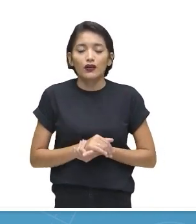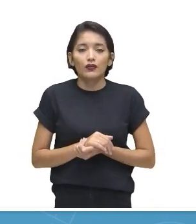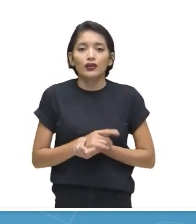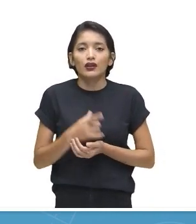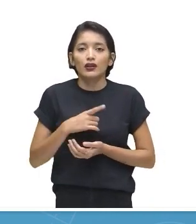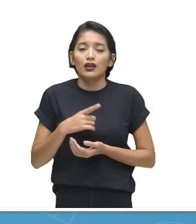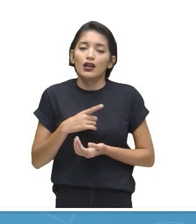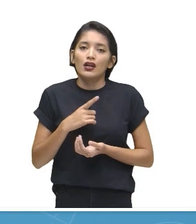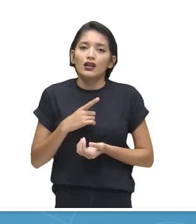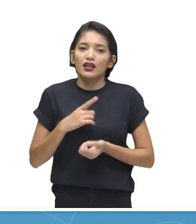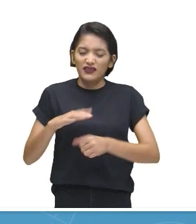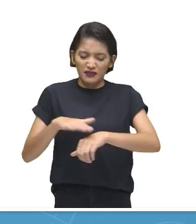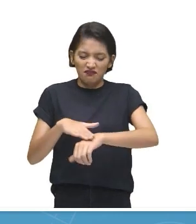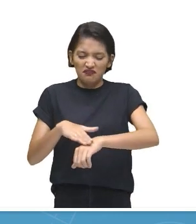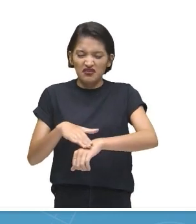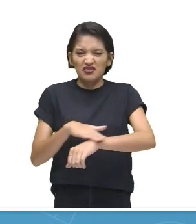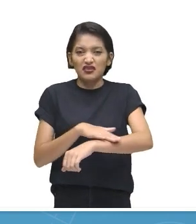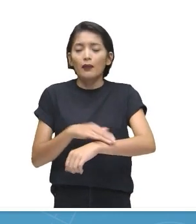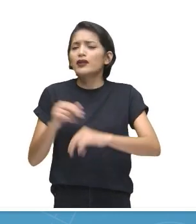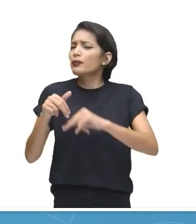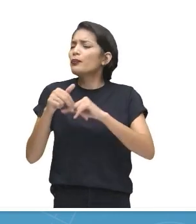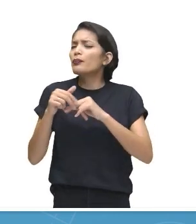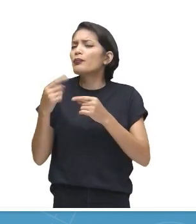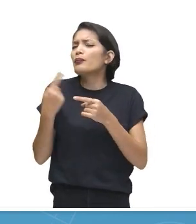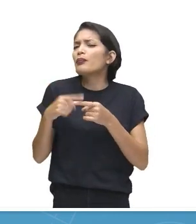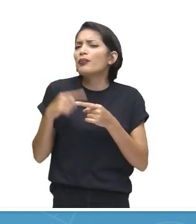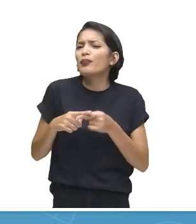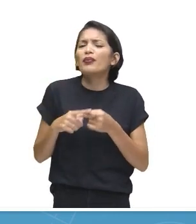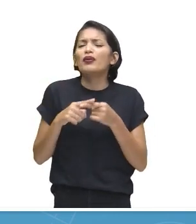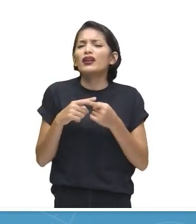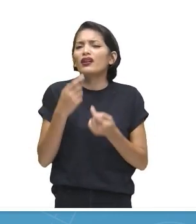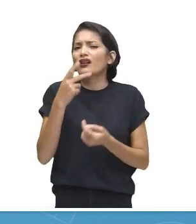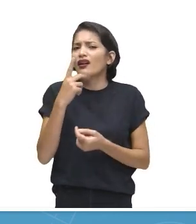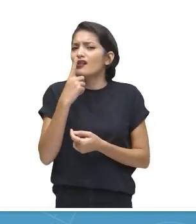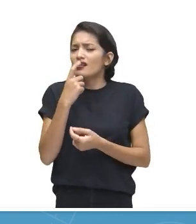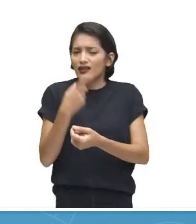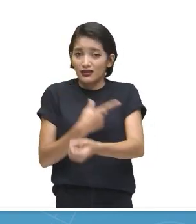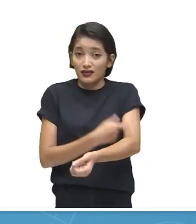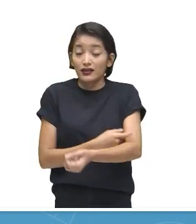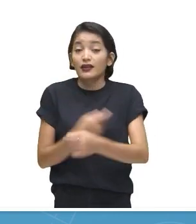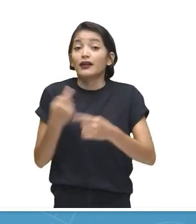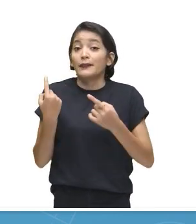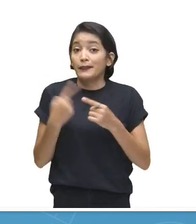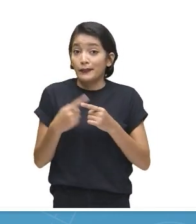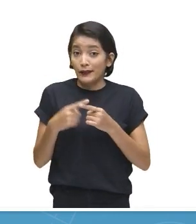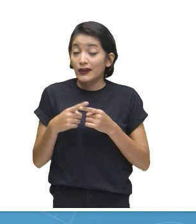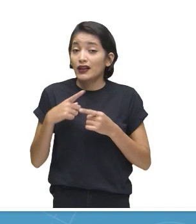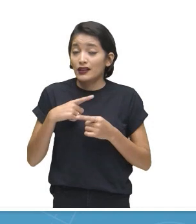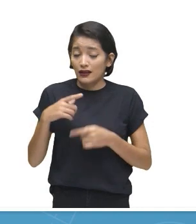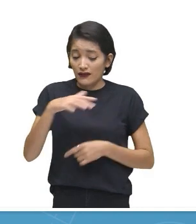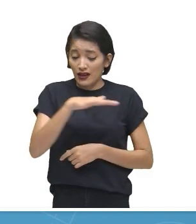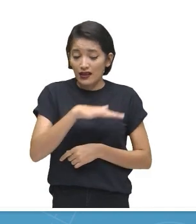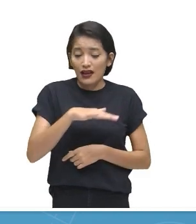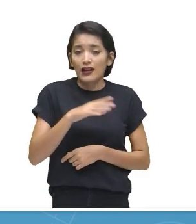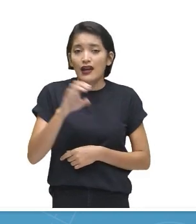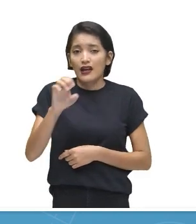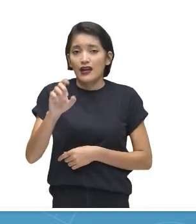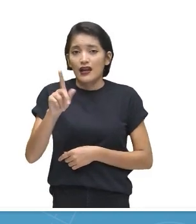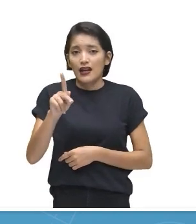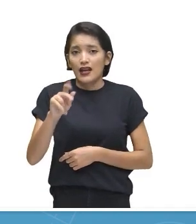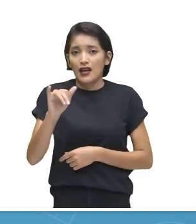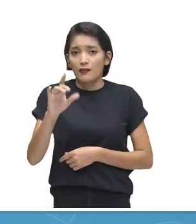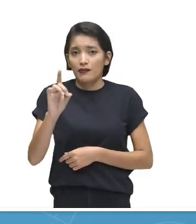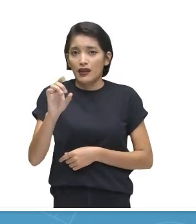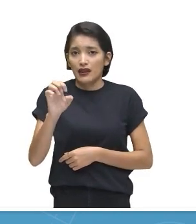uma queimadura. Por que não saiu sangue do pé da irmã do Júnior? Porque essa queimadura, ela atingiu ali a epiderme, onde nós